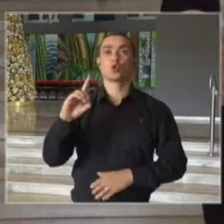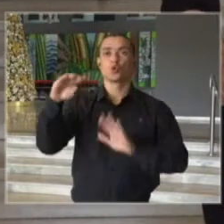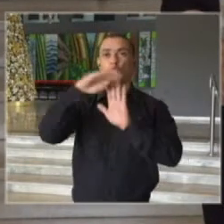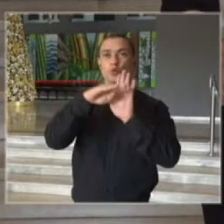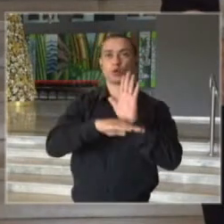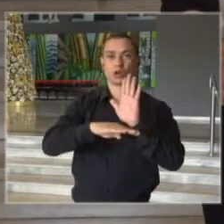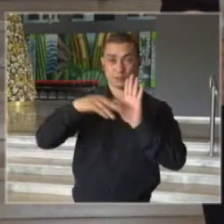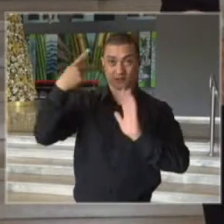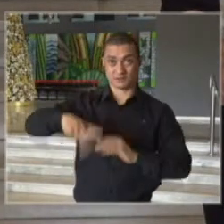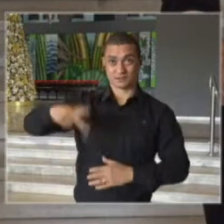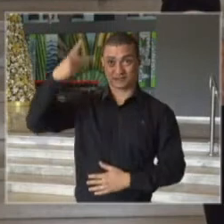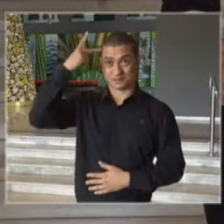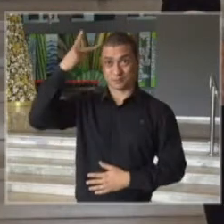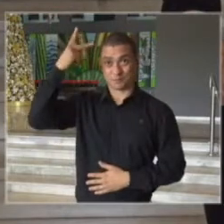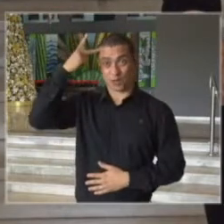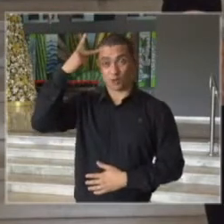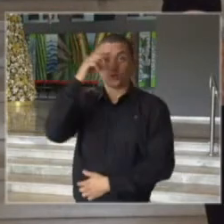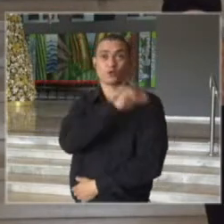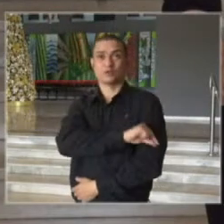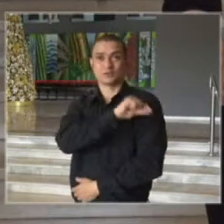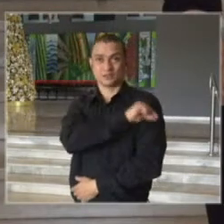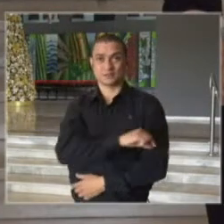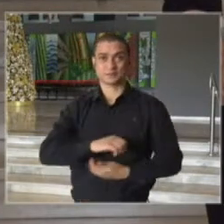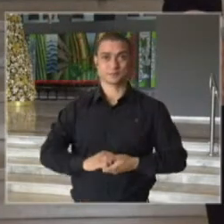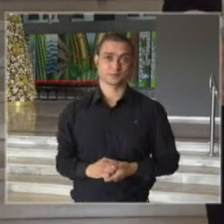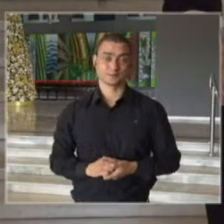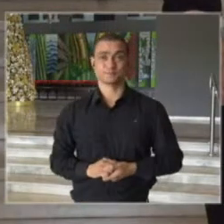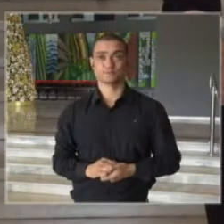Programa Estadual de Imunização.